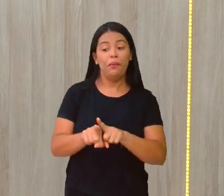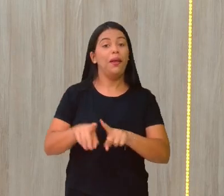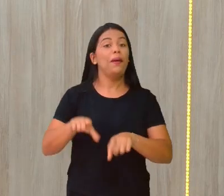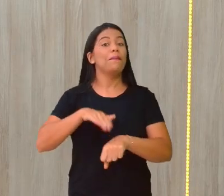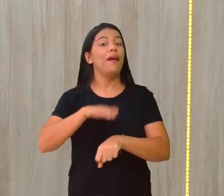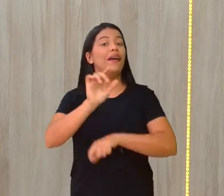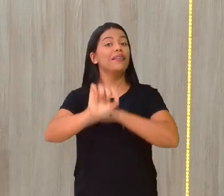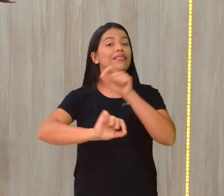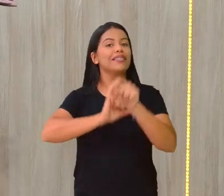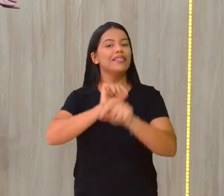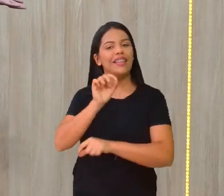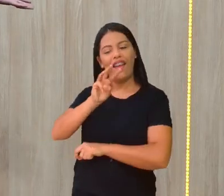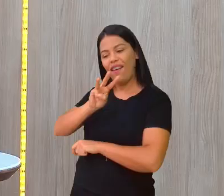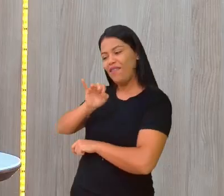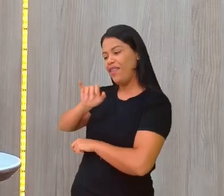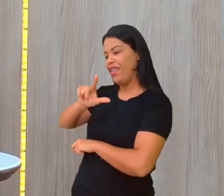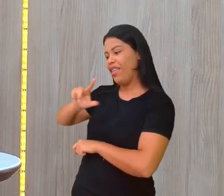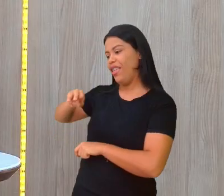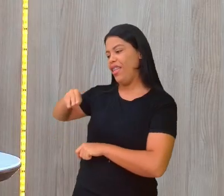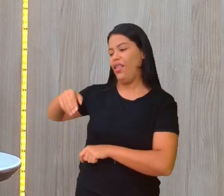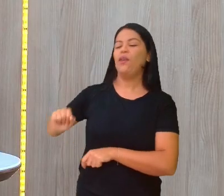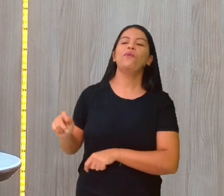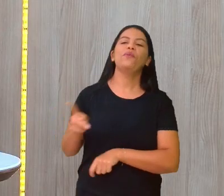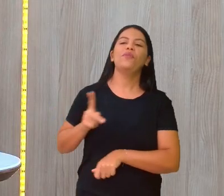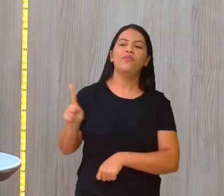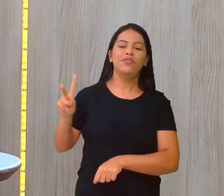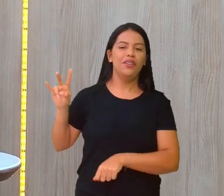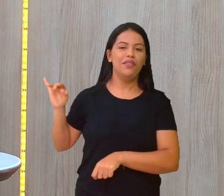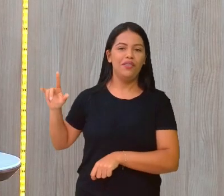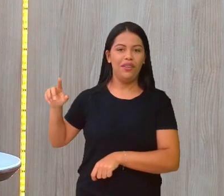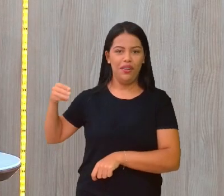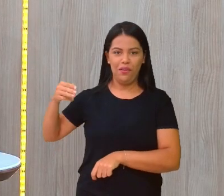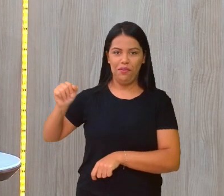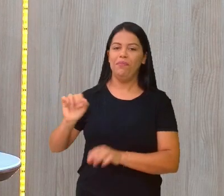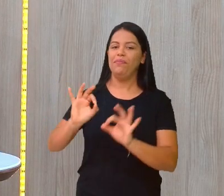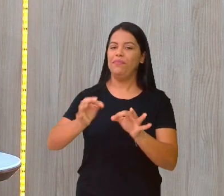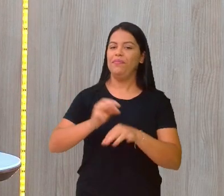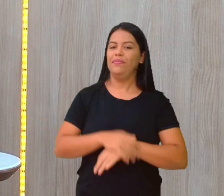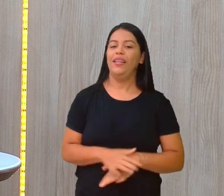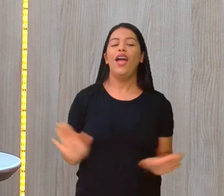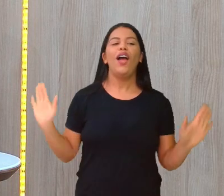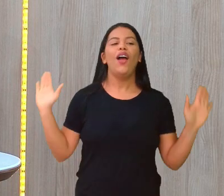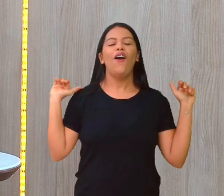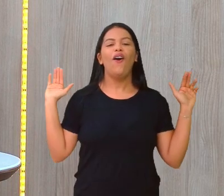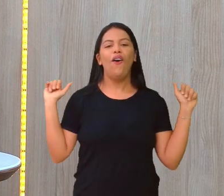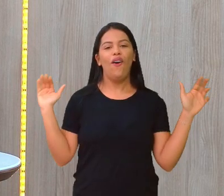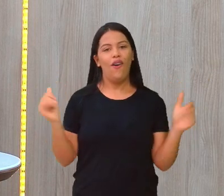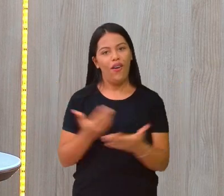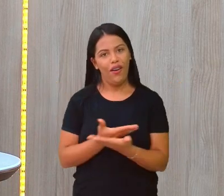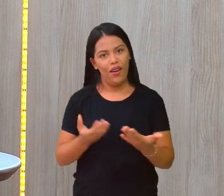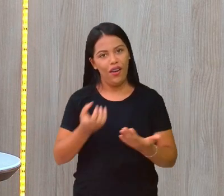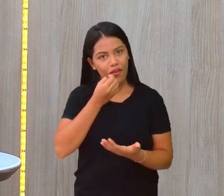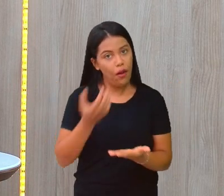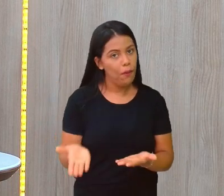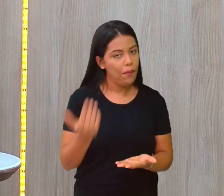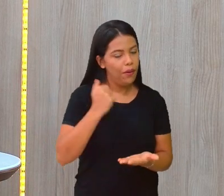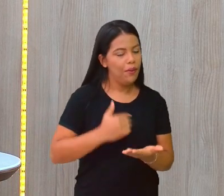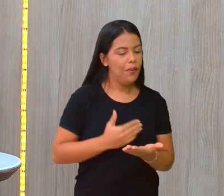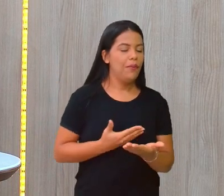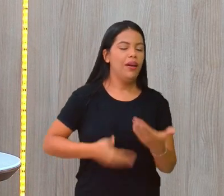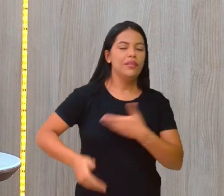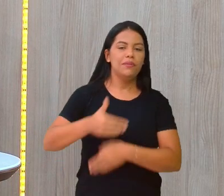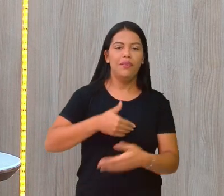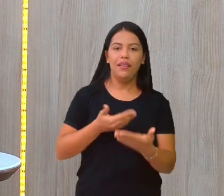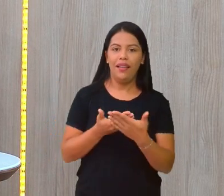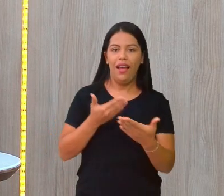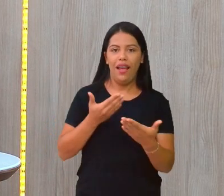quem? Vilma, professora Vilma. Oi, gente, bora lá participar dessa aula, né?